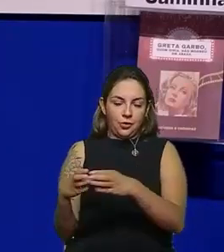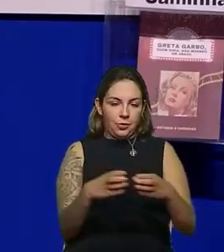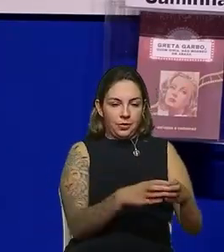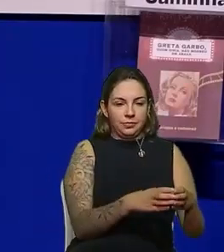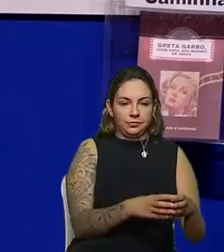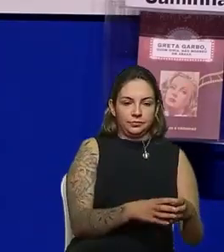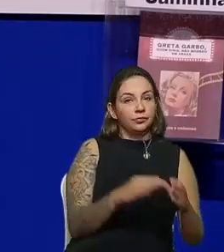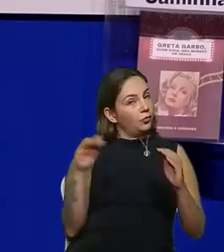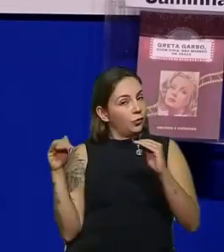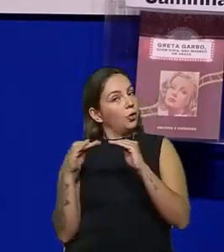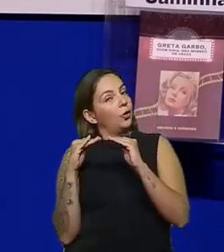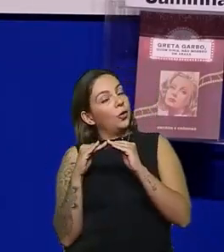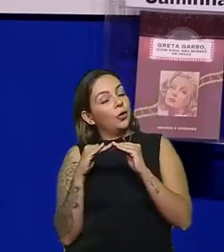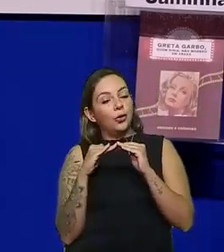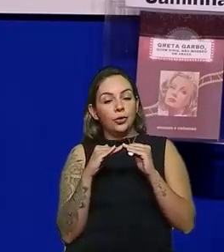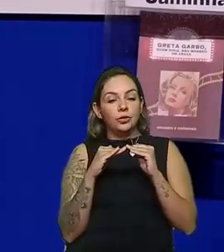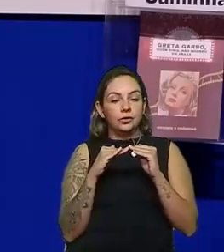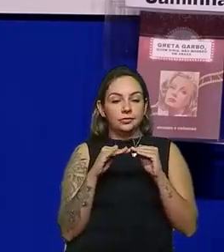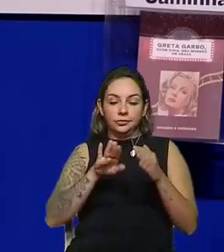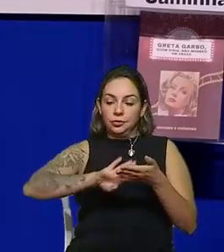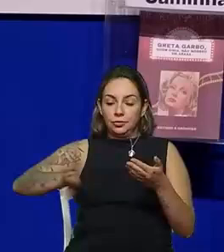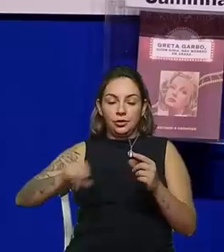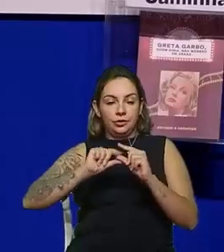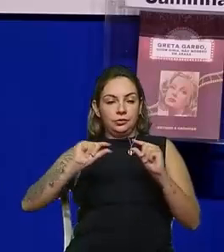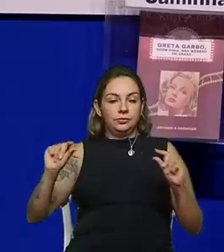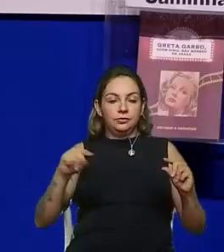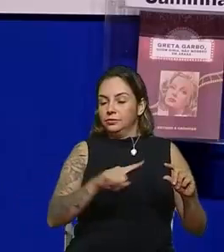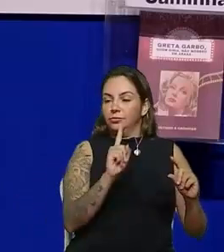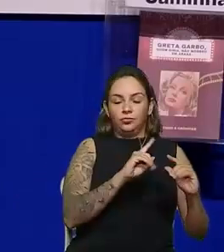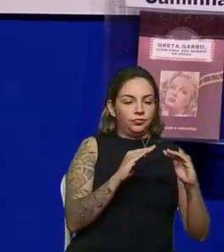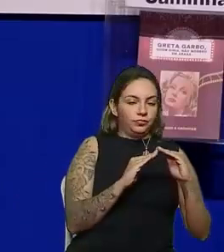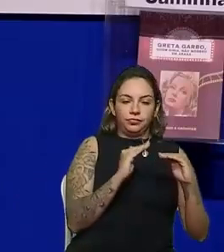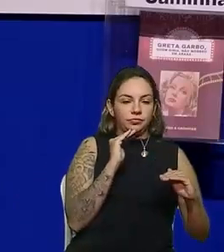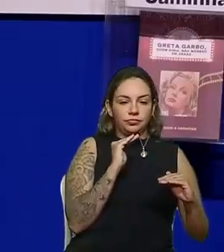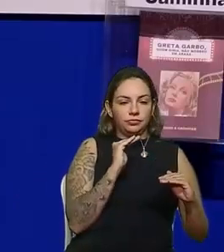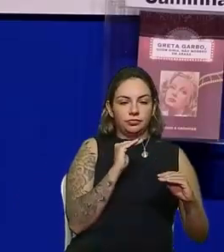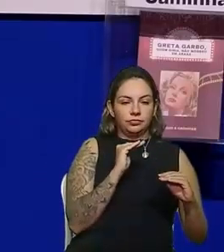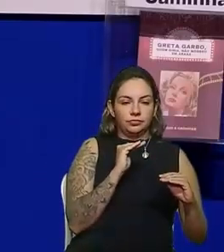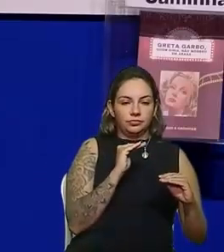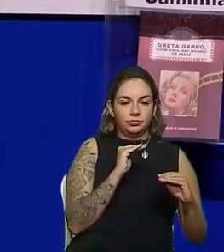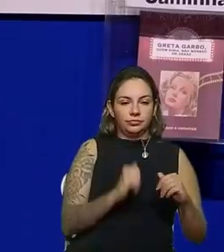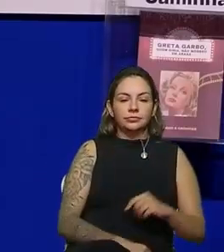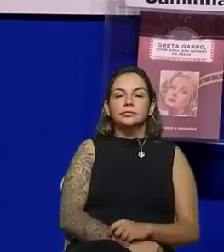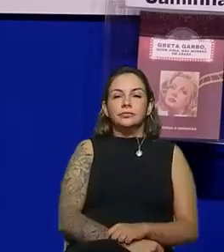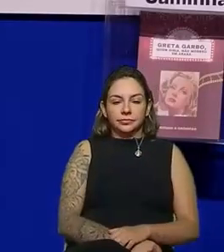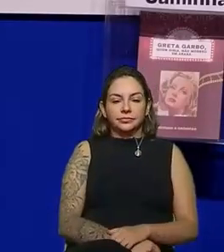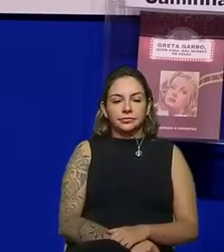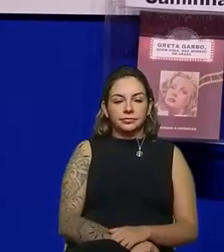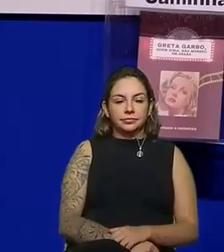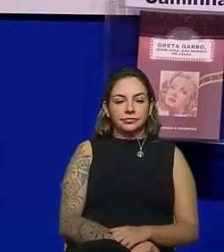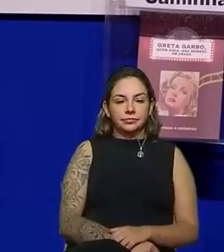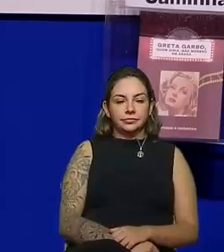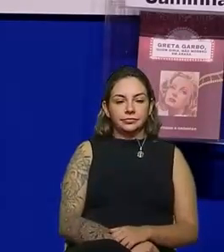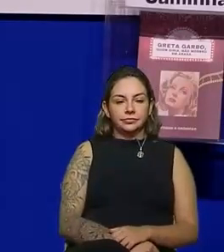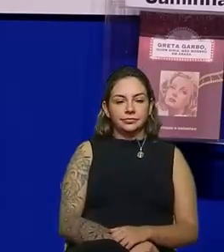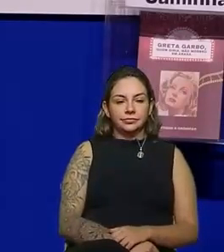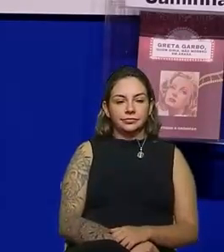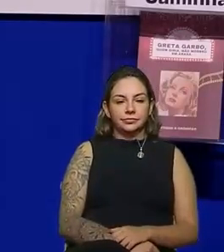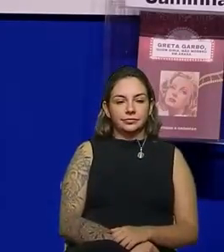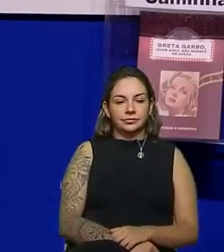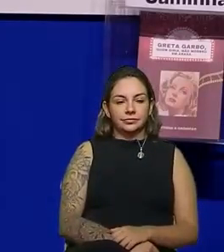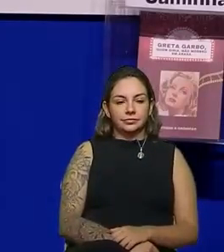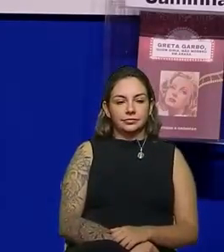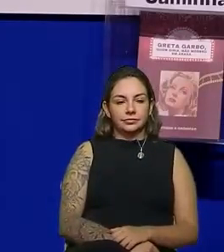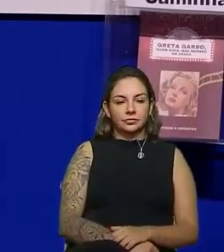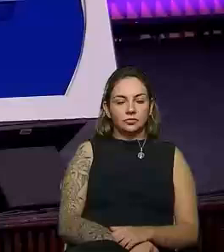que concordam com a exclusão desse verso e os que concordam com a inclusão desse verso. É uma pequena polêmica literária. Mas